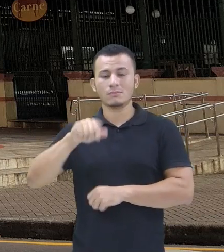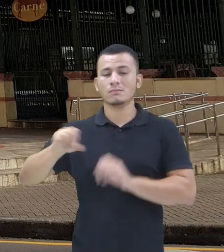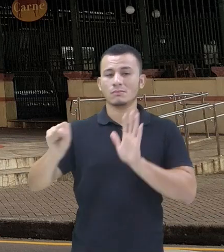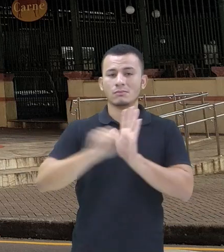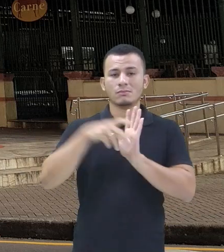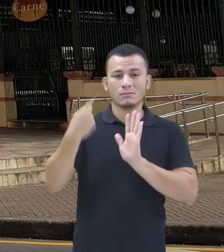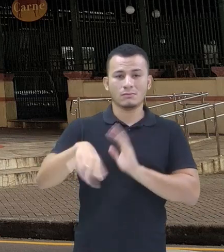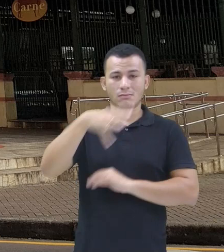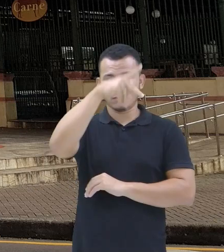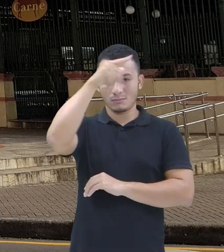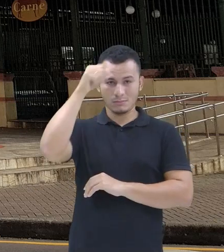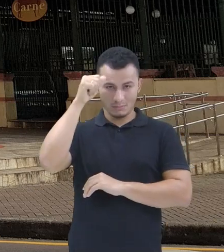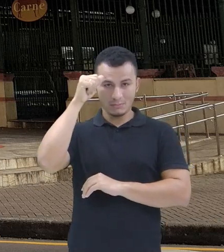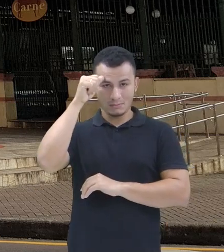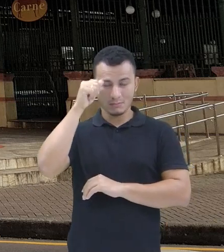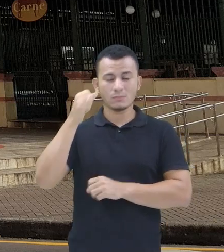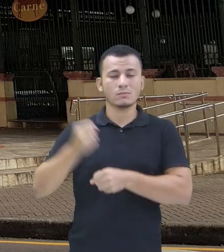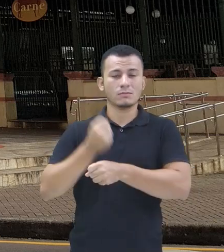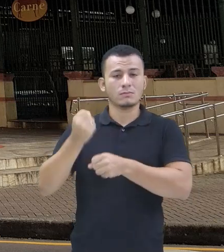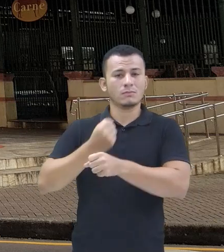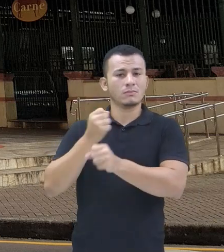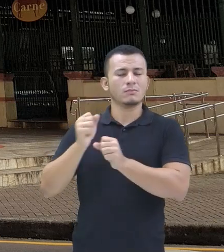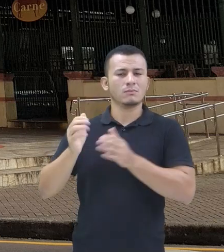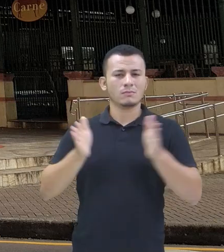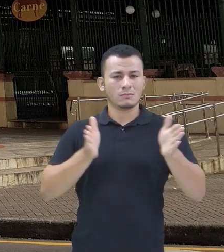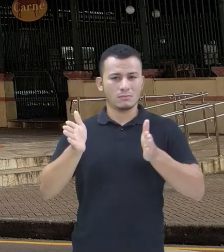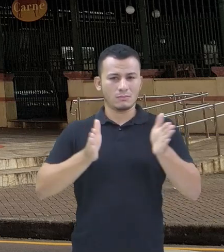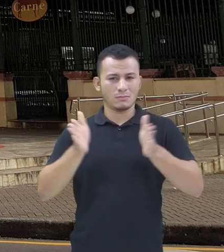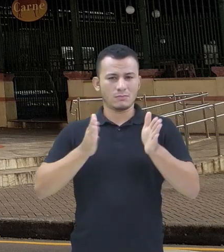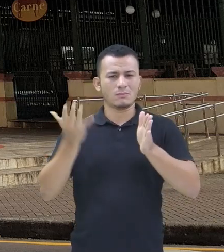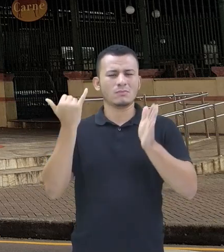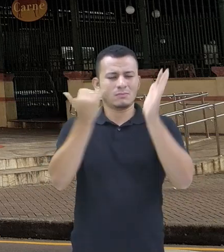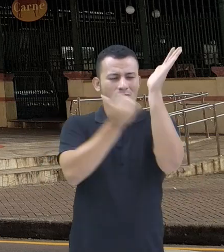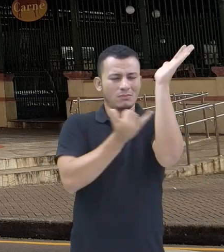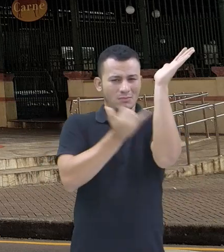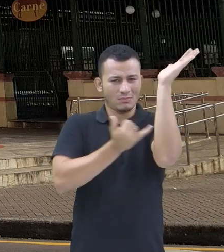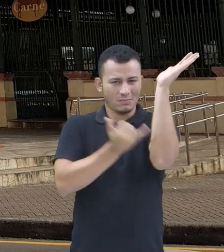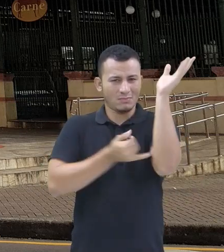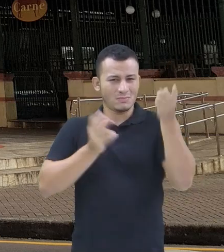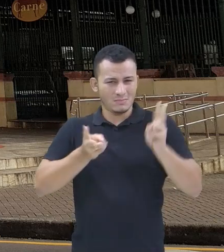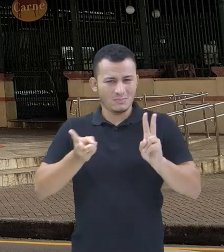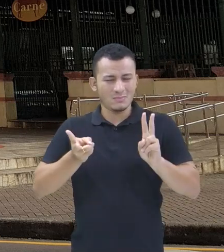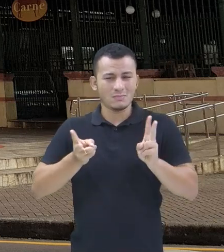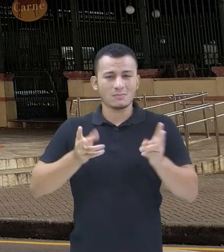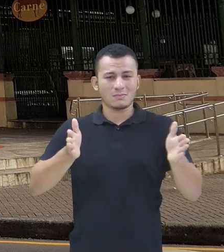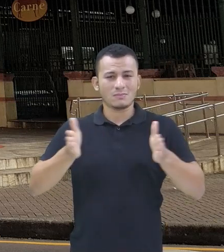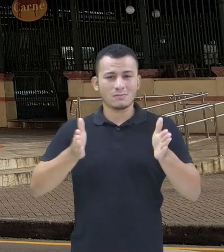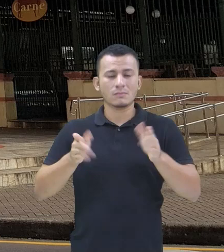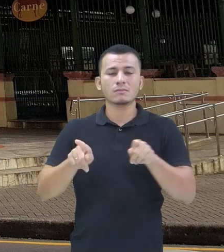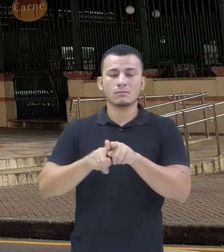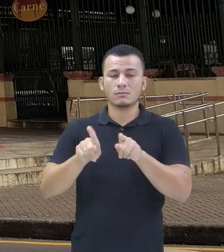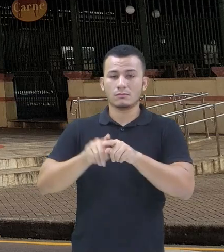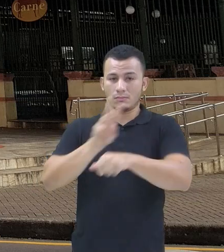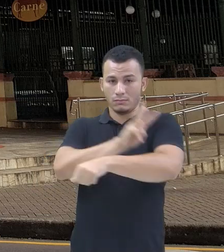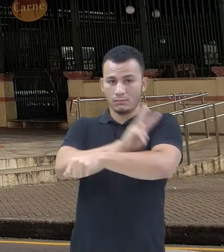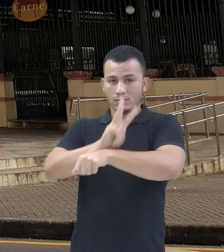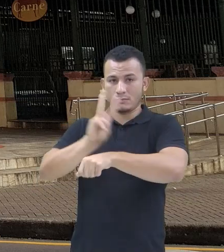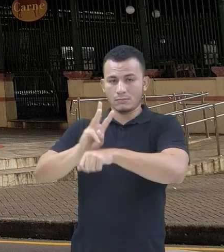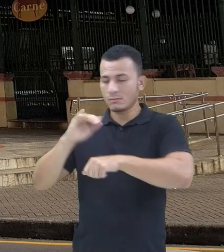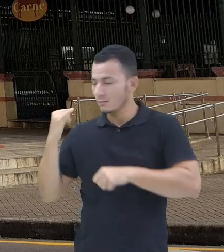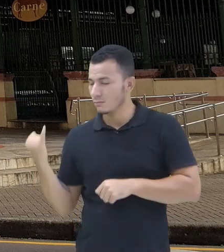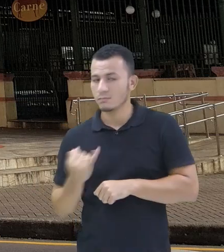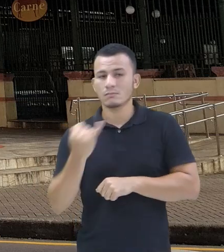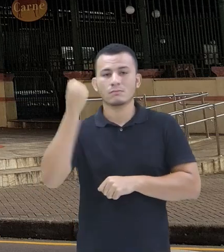da cidade de Manaus, construído no período áureo da borracha e considerado um dos mais